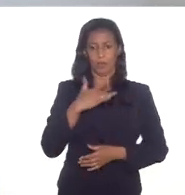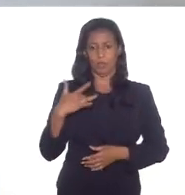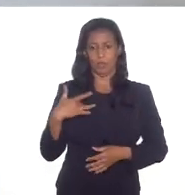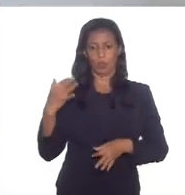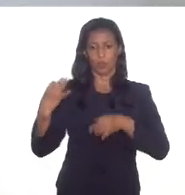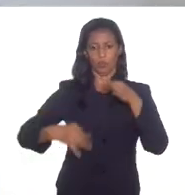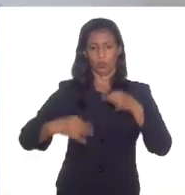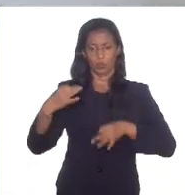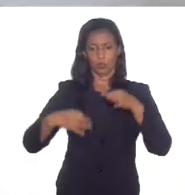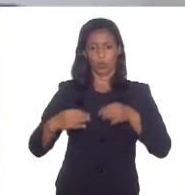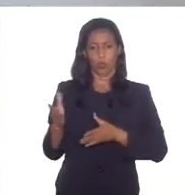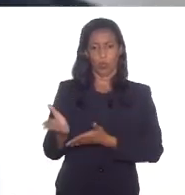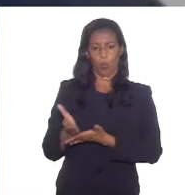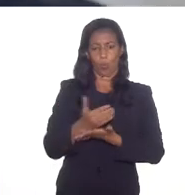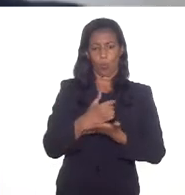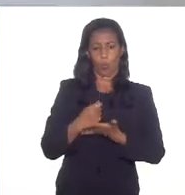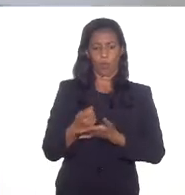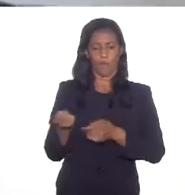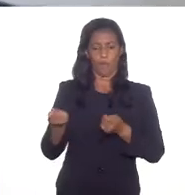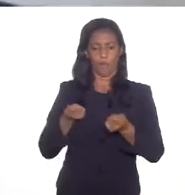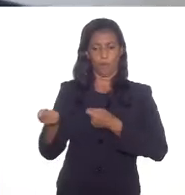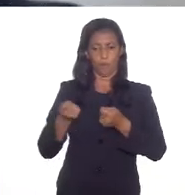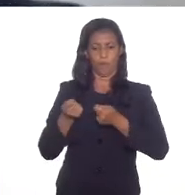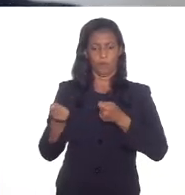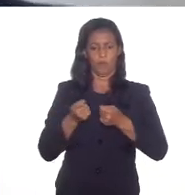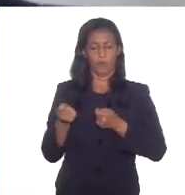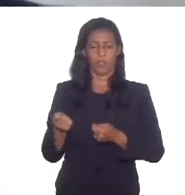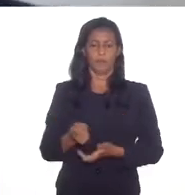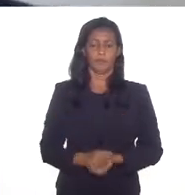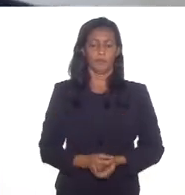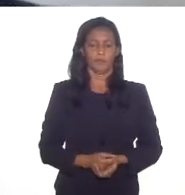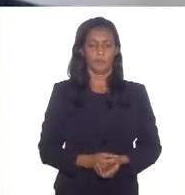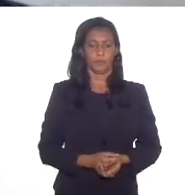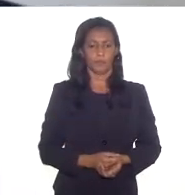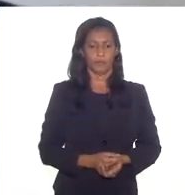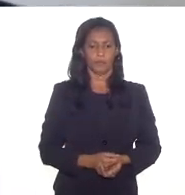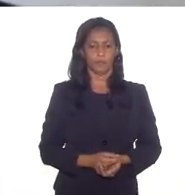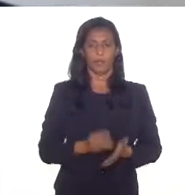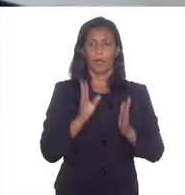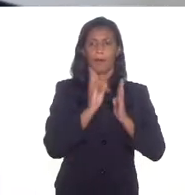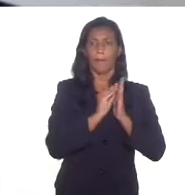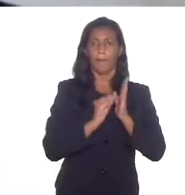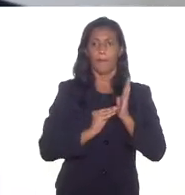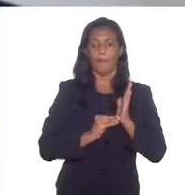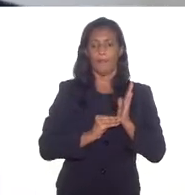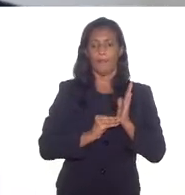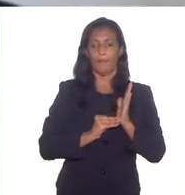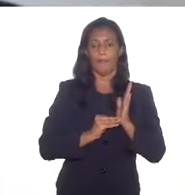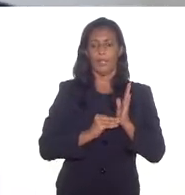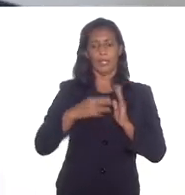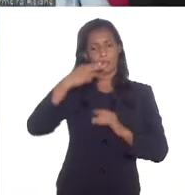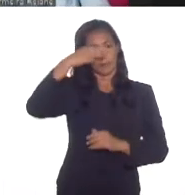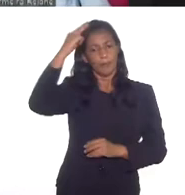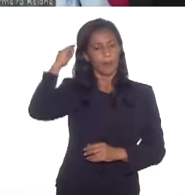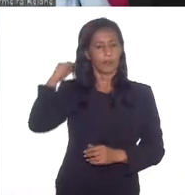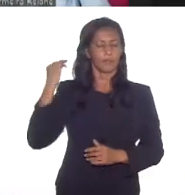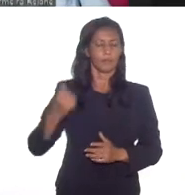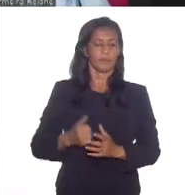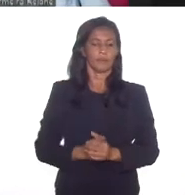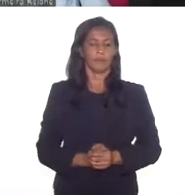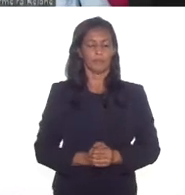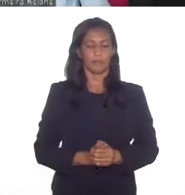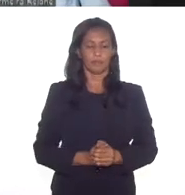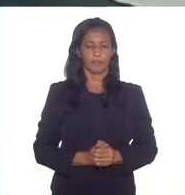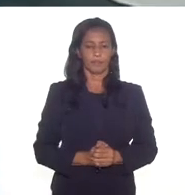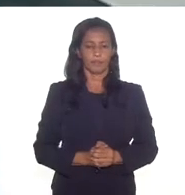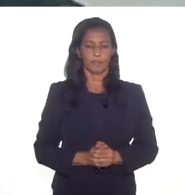Servidores Públicos, de Orçamento, Finanças, Fiscalização Financeira e Controle. Para emitir parecer pela Comissão de Constituição e Justiça, deputado Márcio Pacheco. Senhor